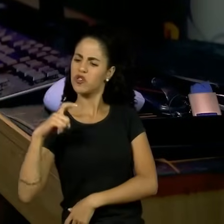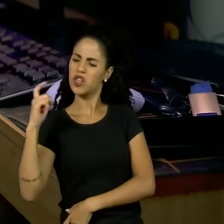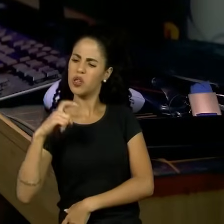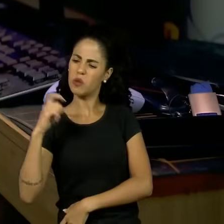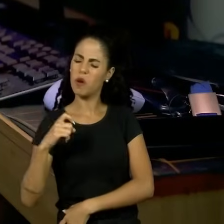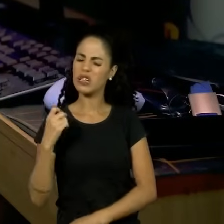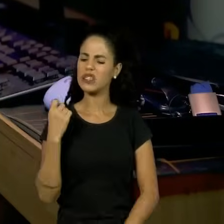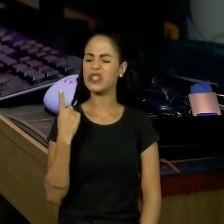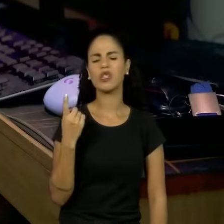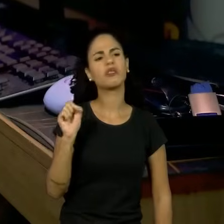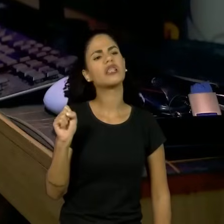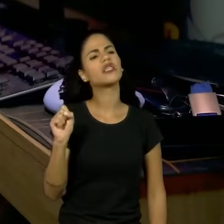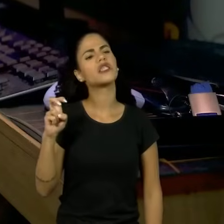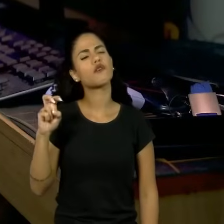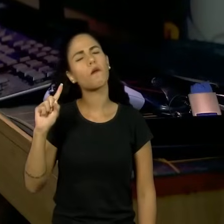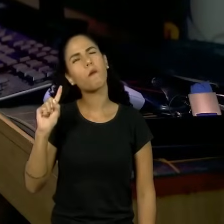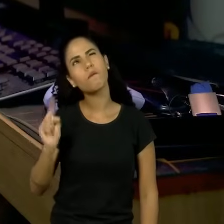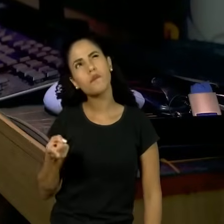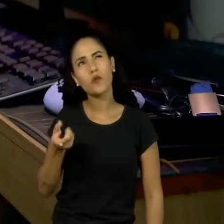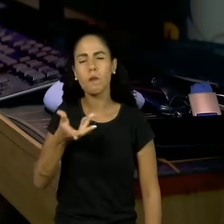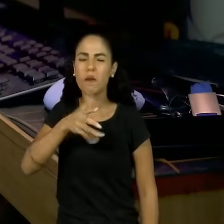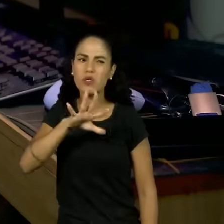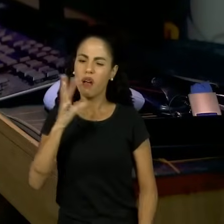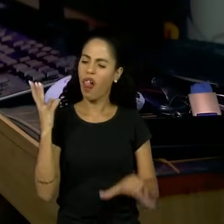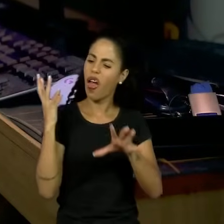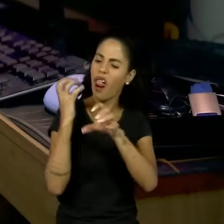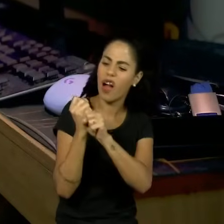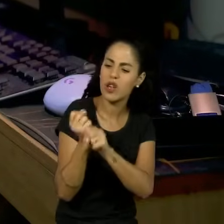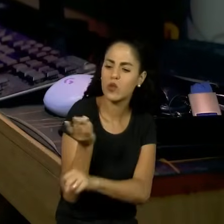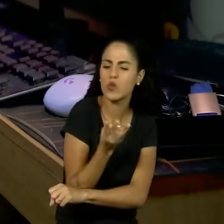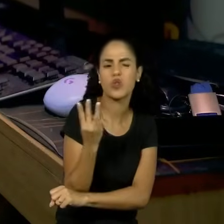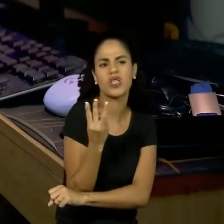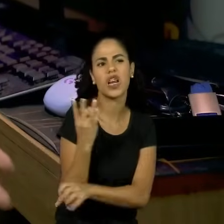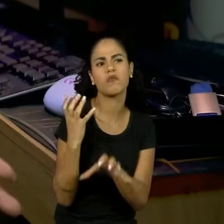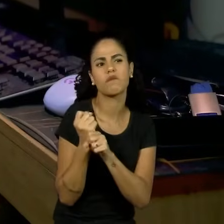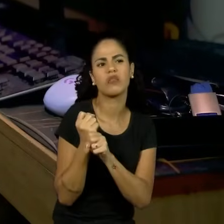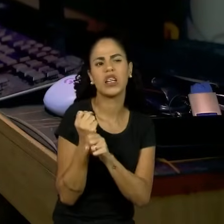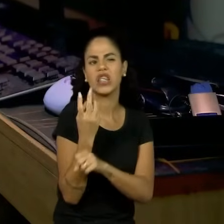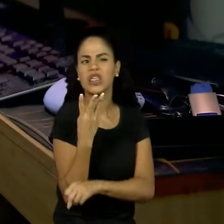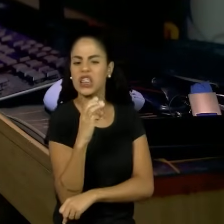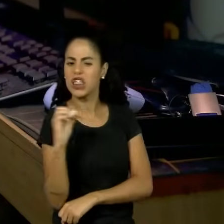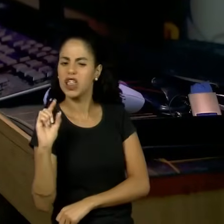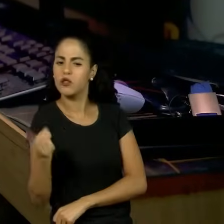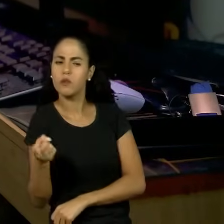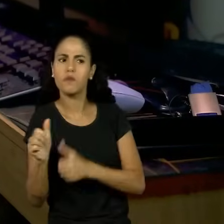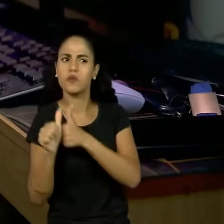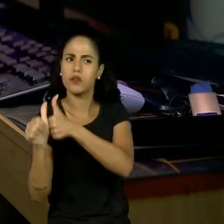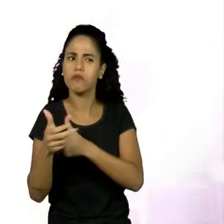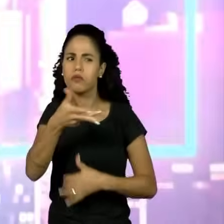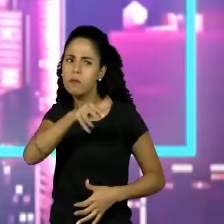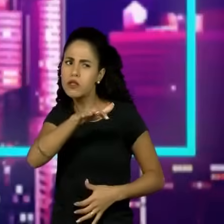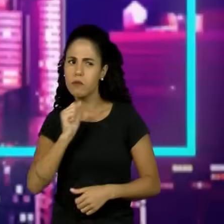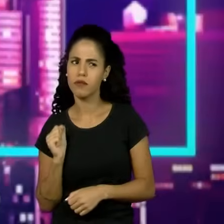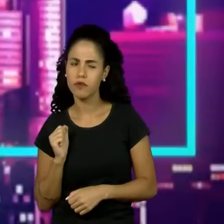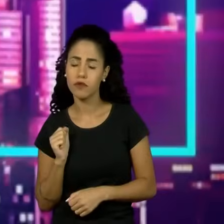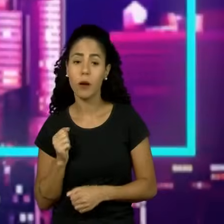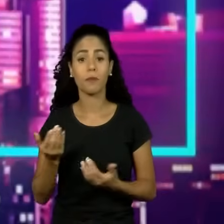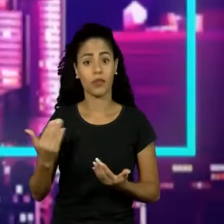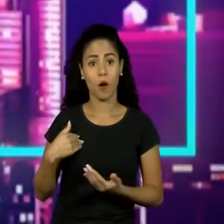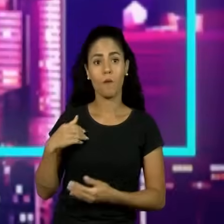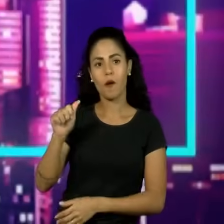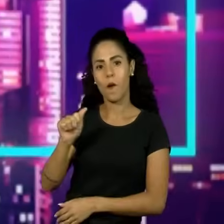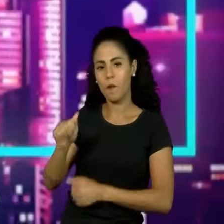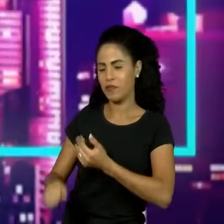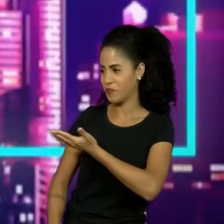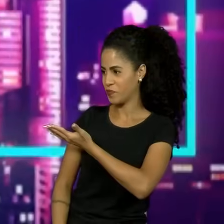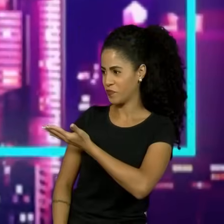TikTok 135 mil, então no total tem mais ou menos 300 mil seguidores. Meu nickname é